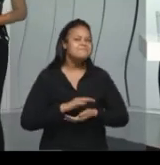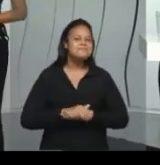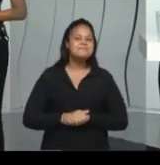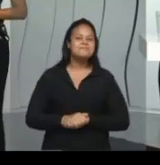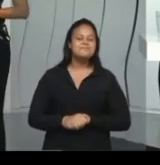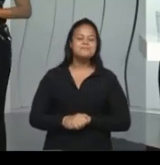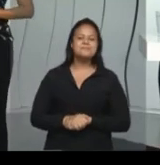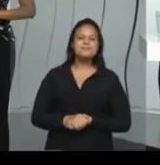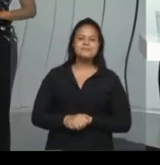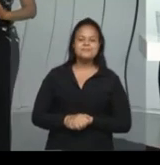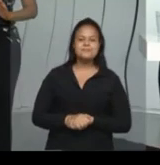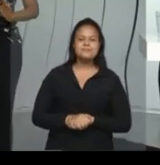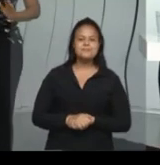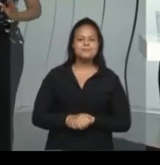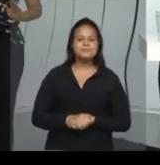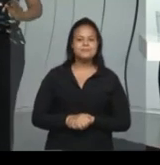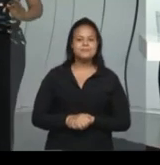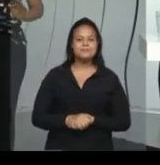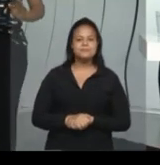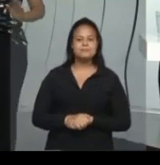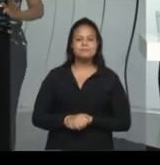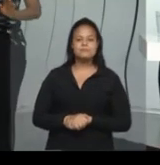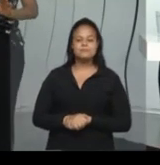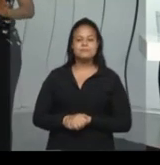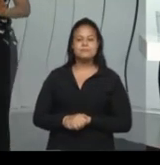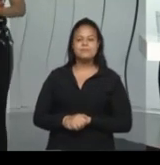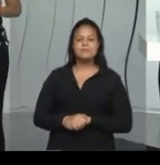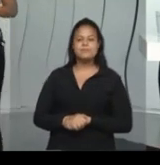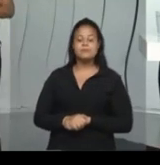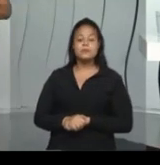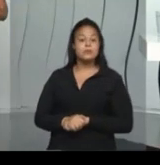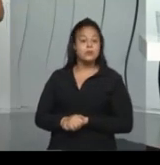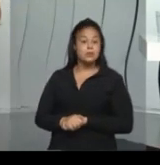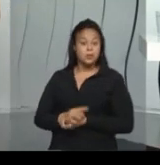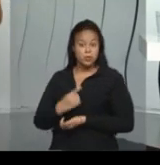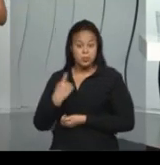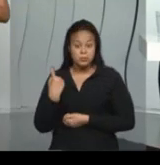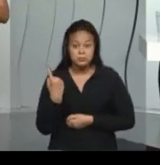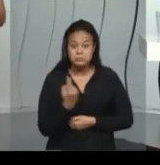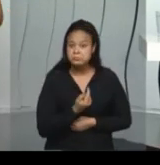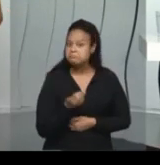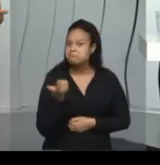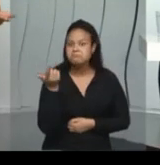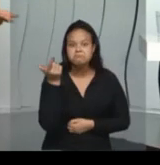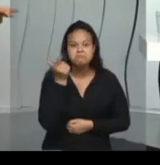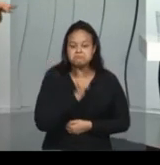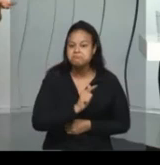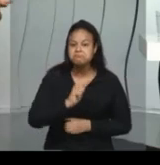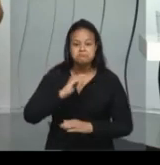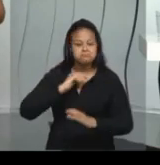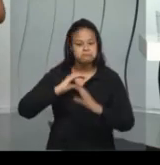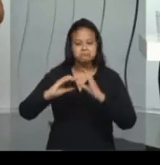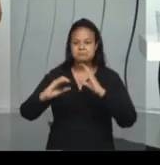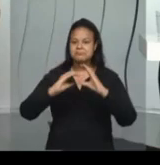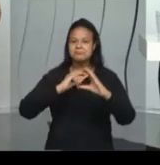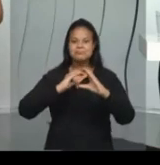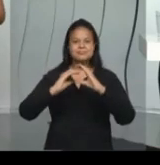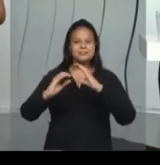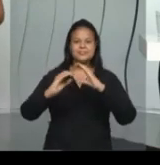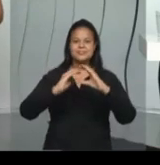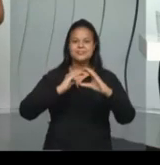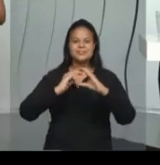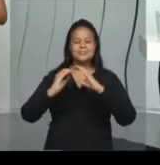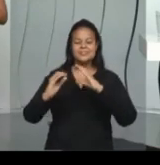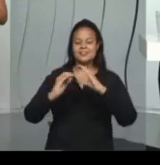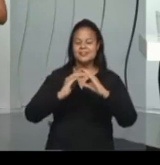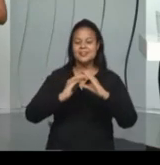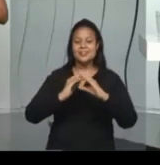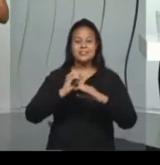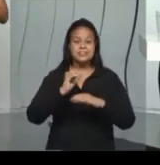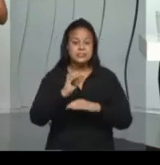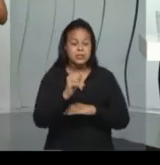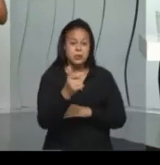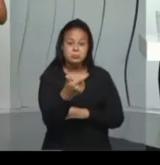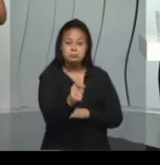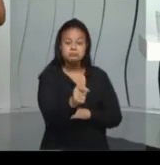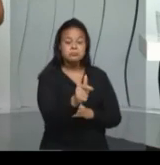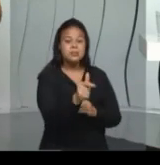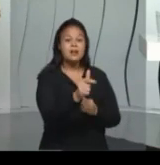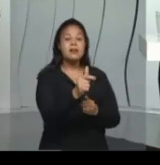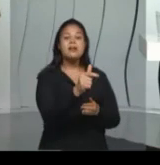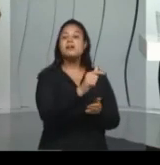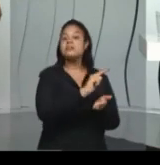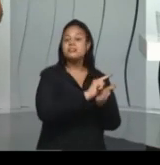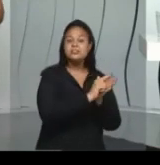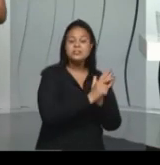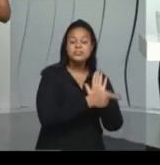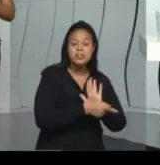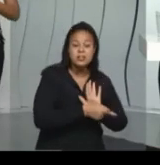Olha, nós não conseguimos nos comunicar se não for por intermédio dos gêneros